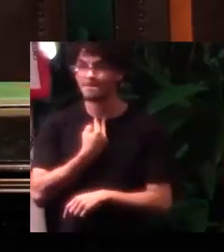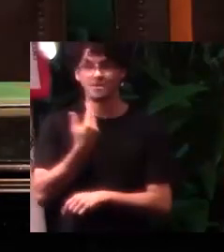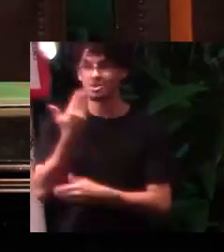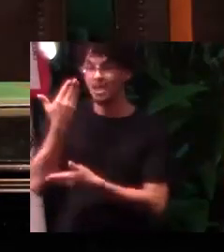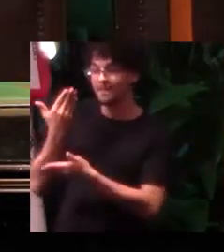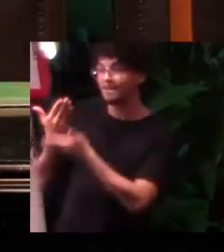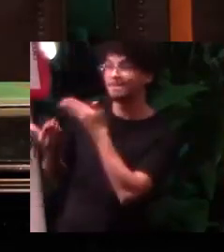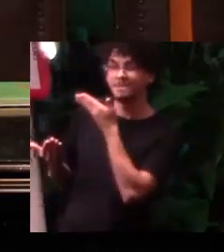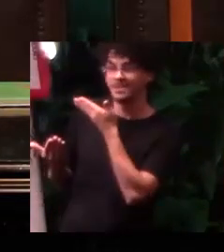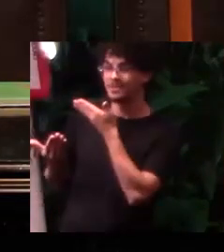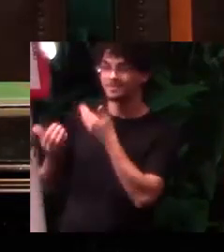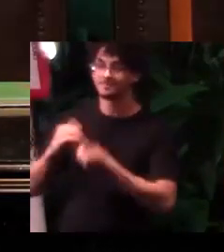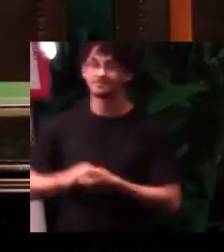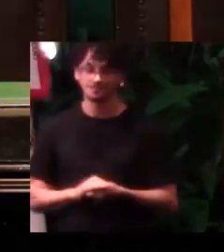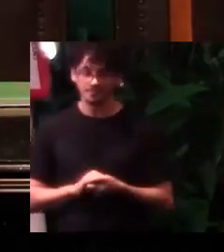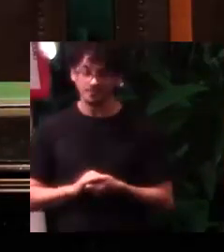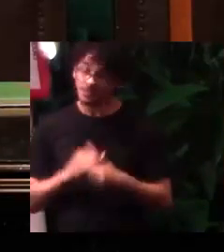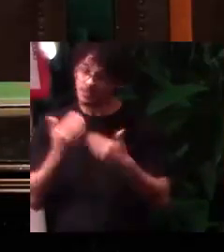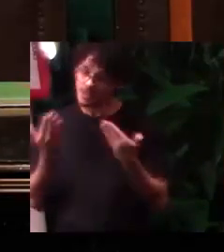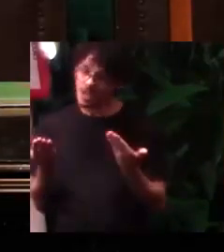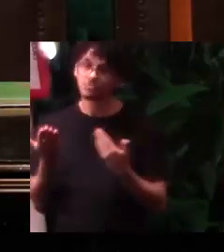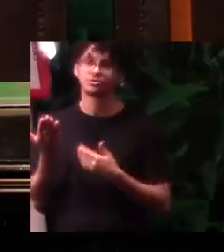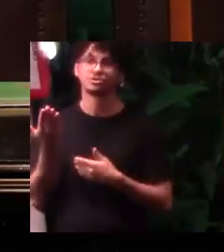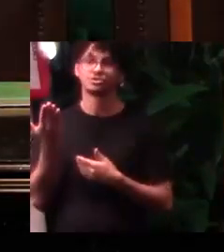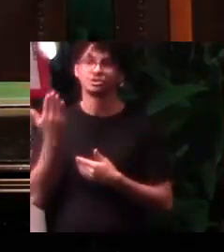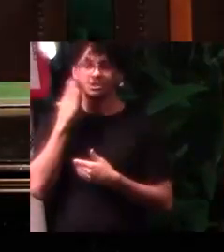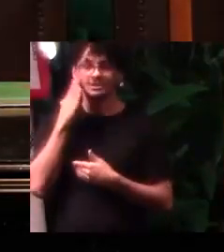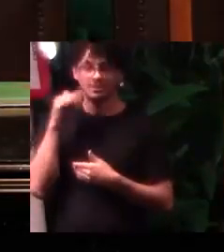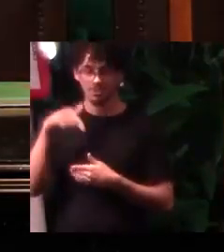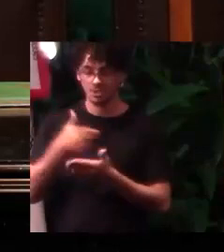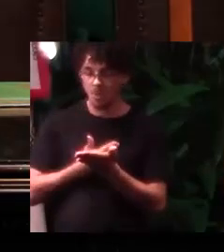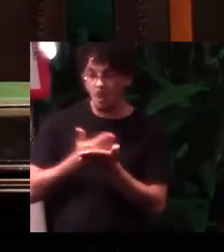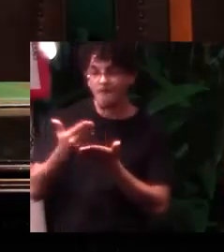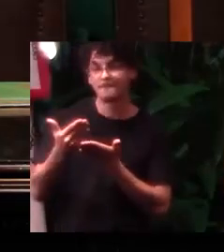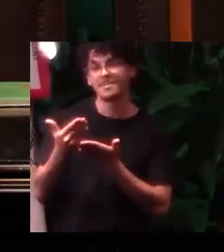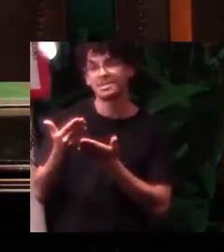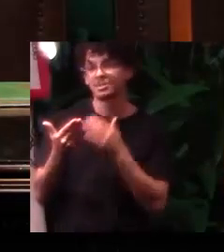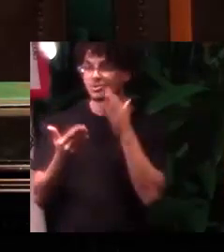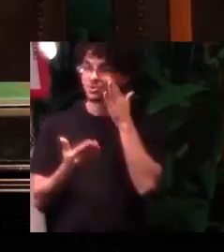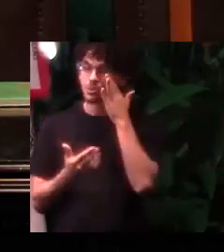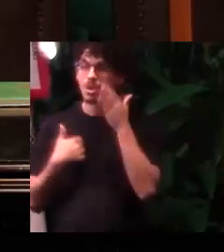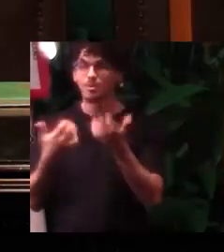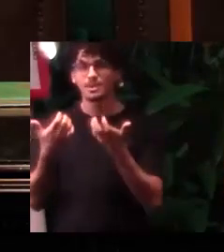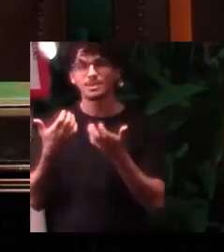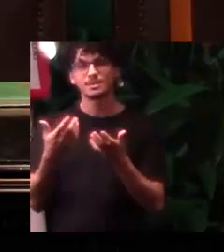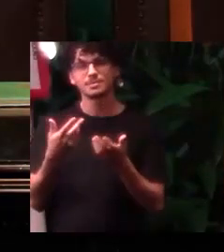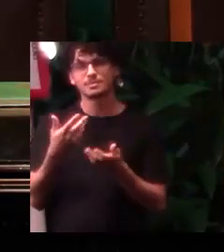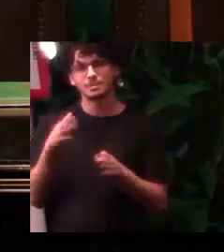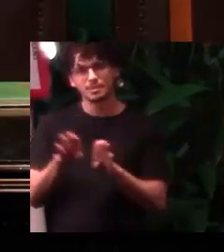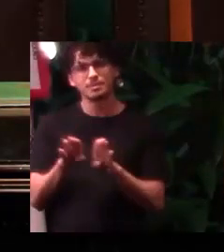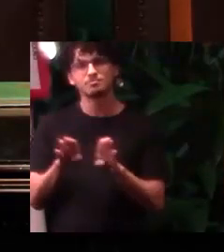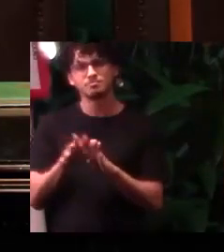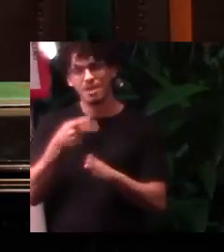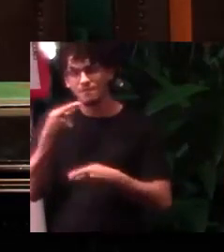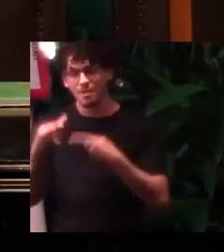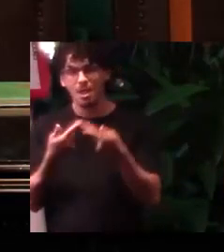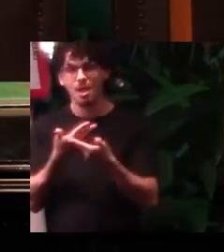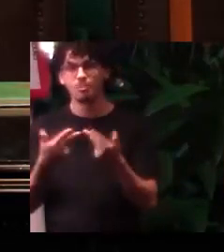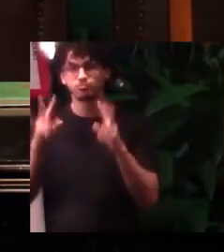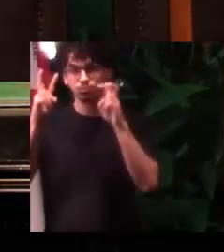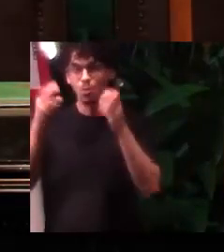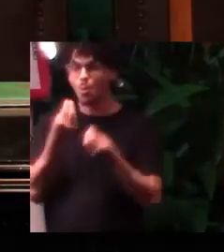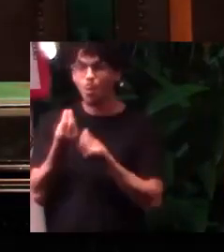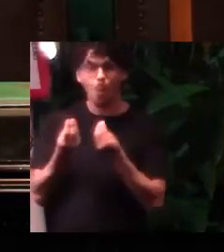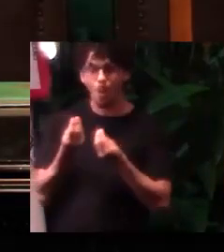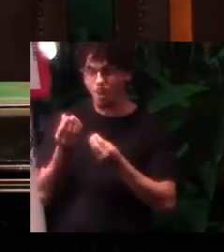Eu, já que estamos aqui numa conversa inicial de um projeto, eu queria também falar um pouco sobre questões logísticas,